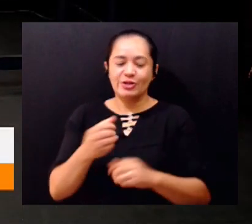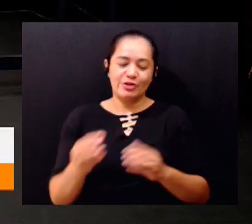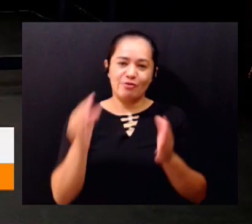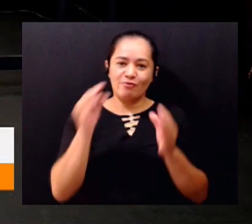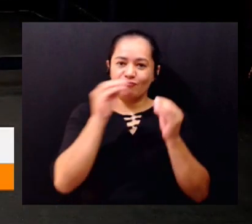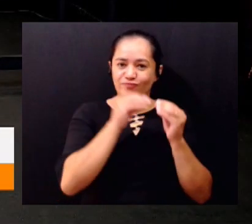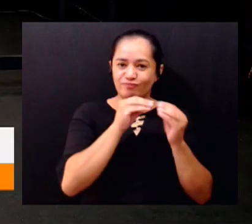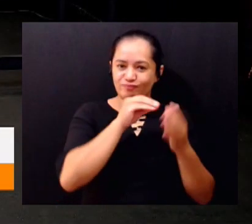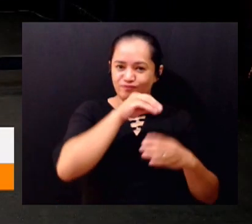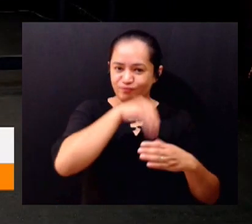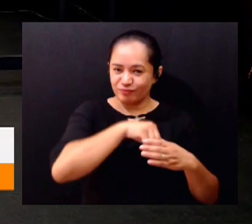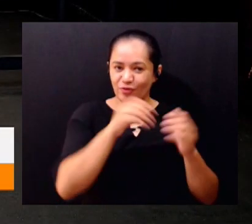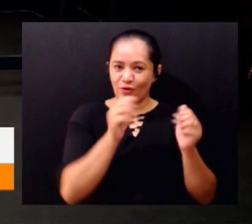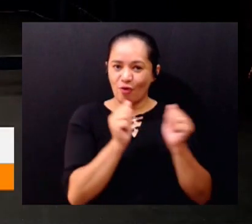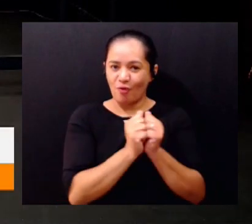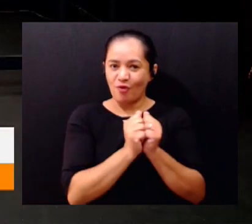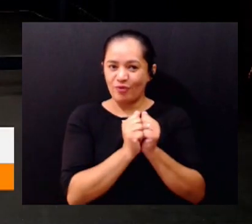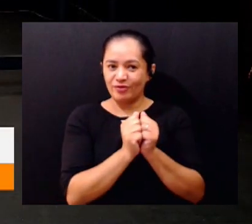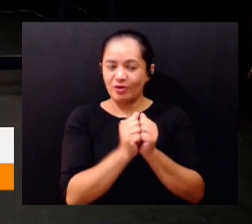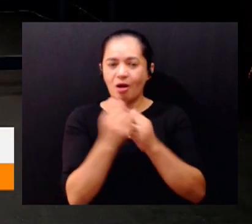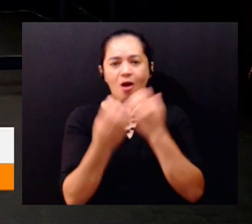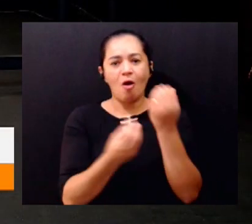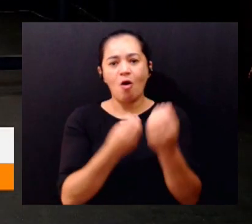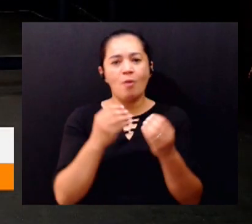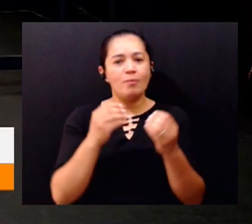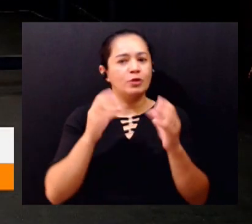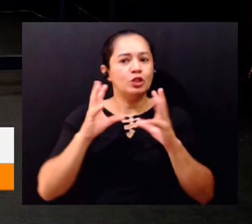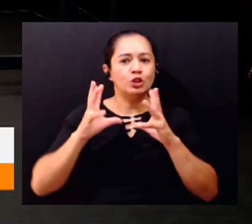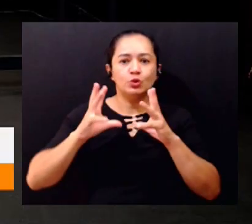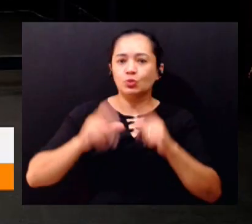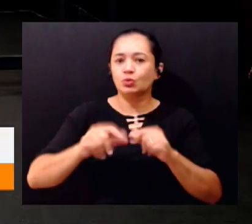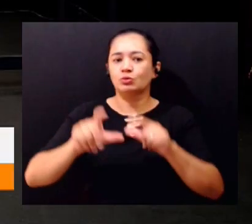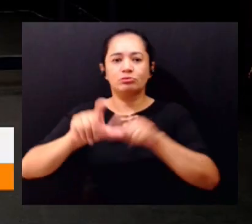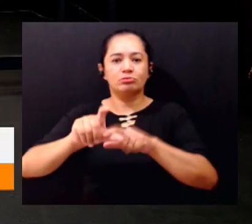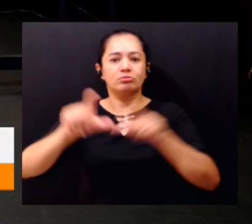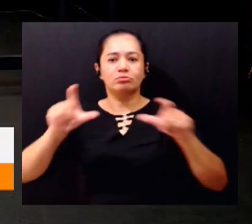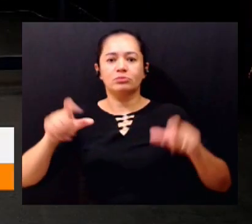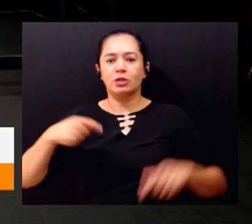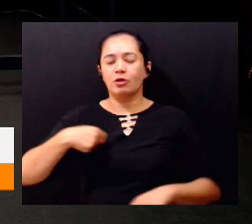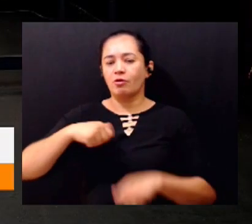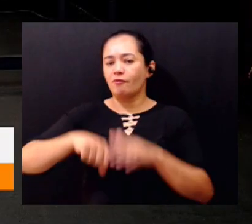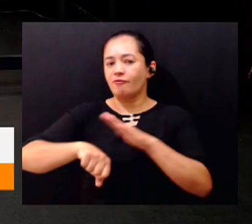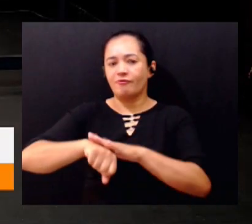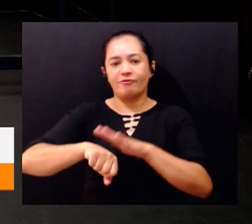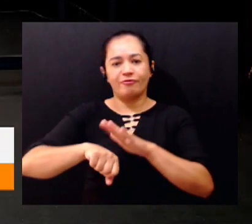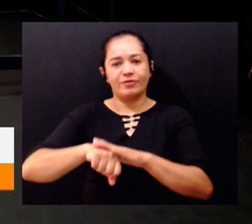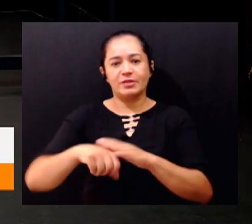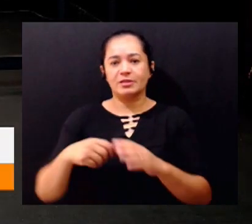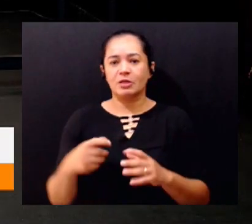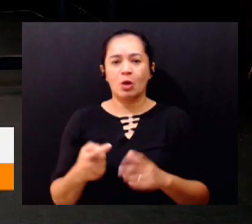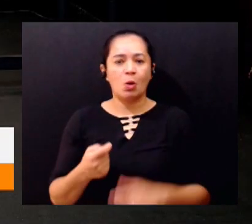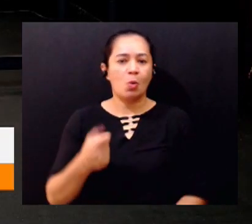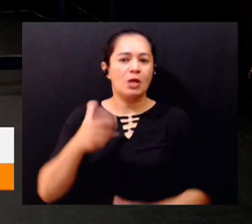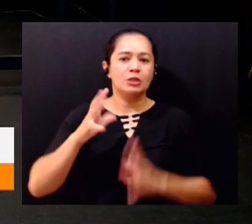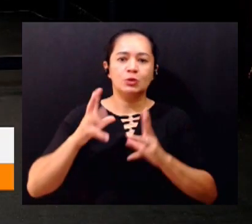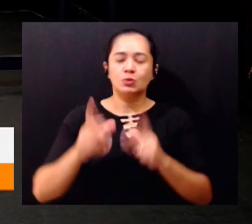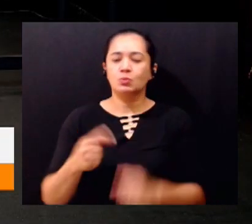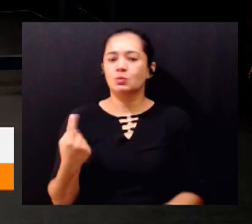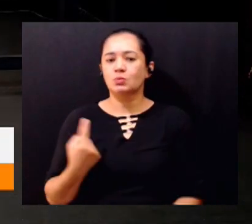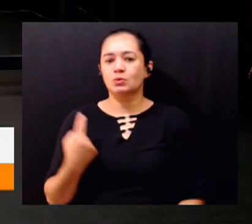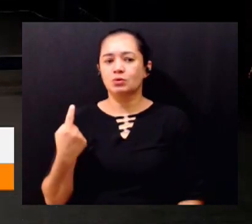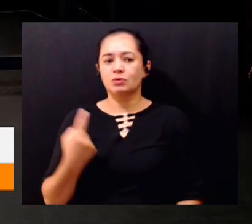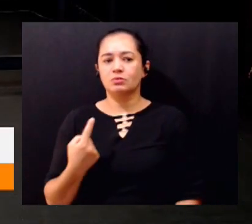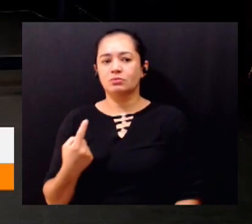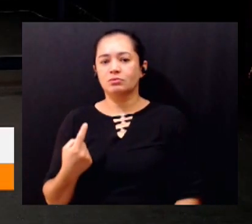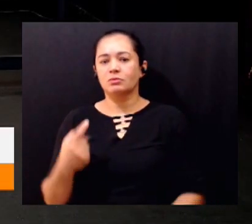para os quadrinhos. Como foi totalmente independente, eu fiz ele praticamente sozinho. Tive, assim, as pessoas que fizeram a revisão e tudo mais, né? Sempre os artistas que eu conheço,